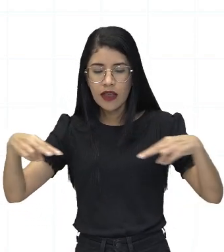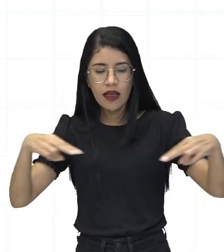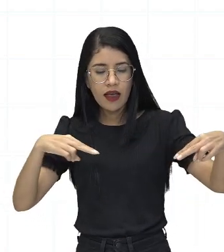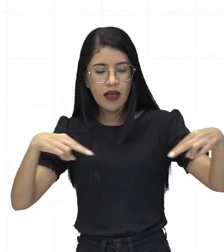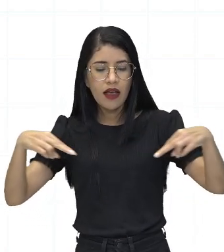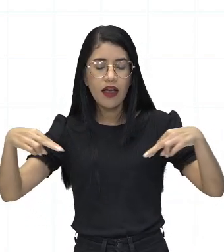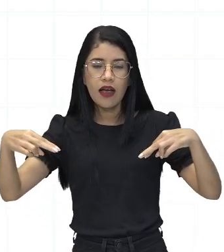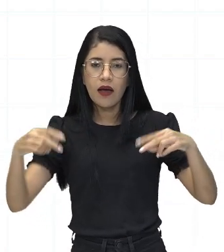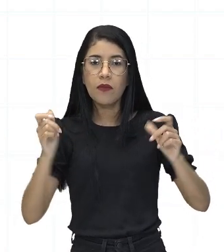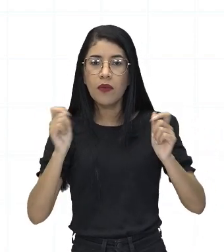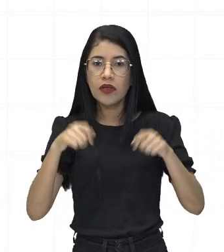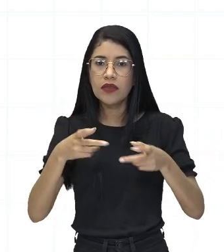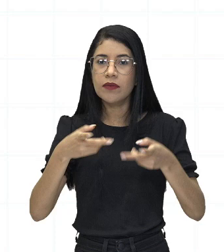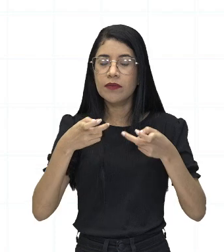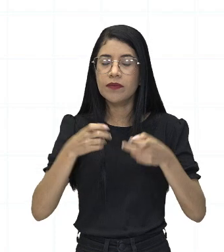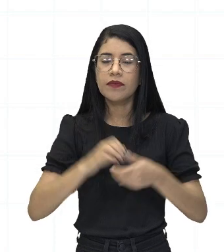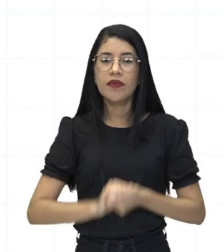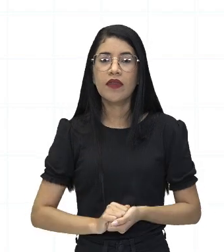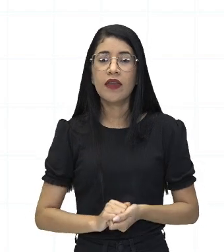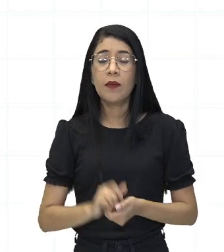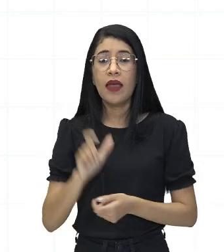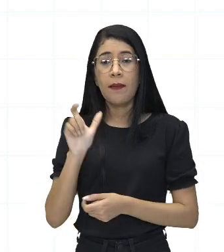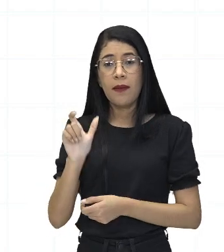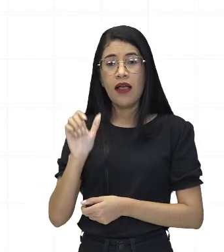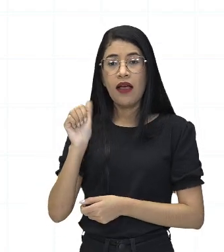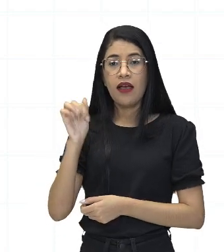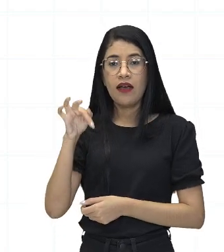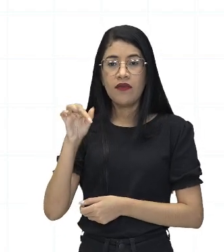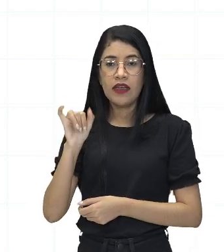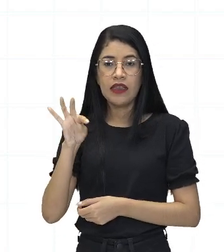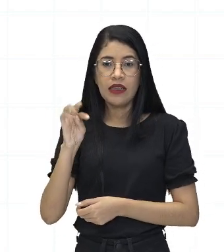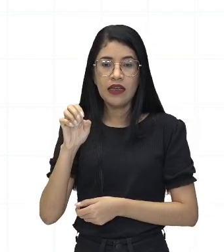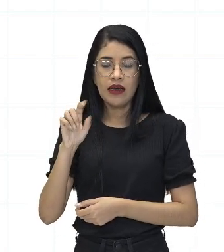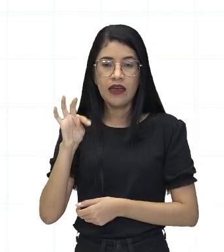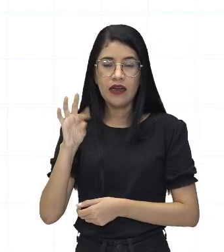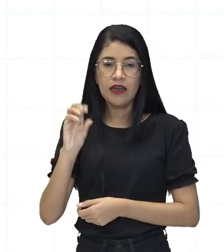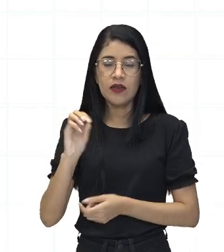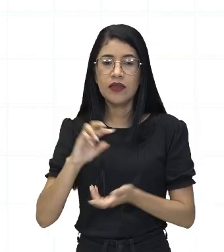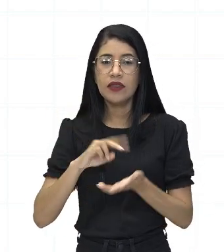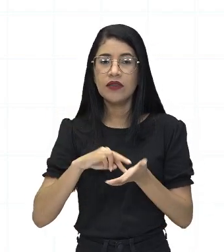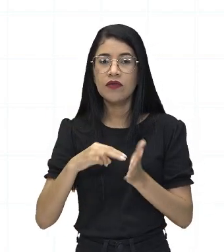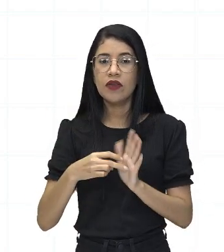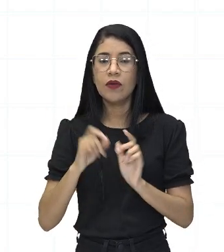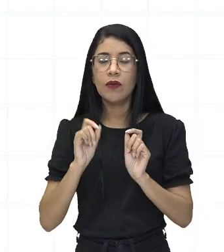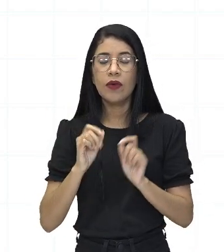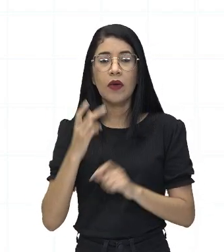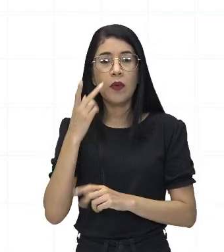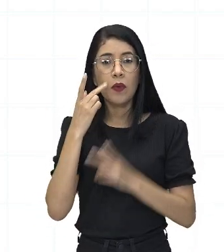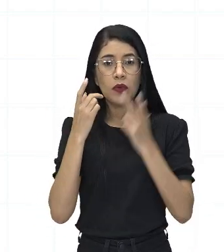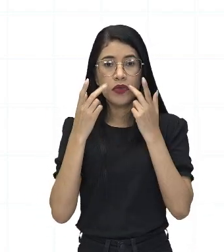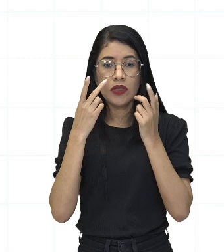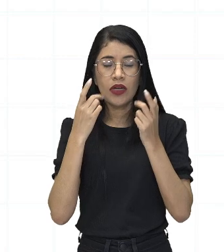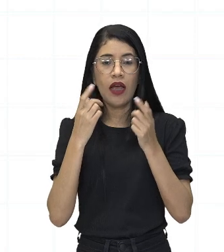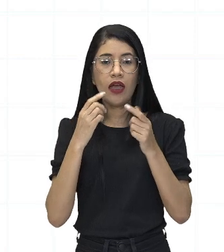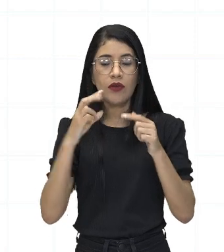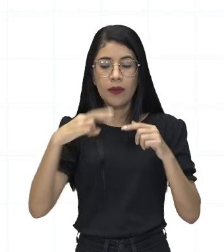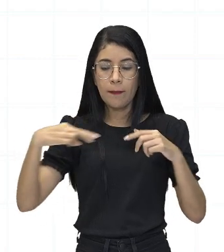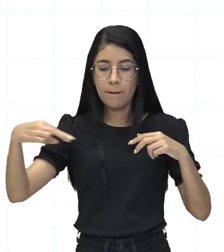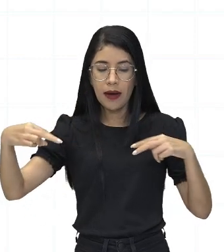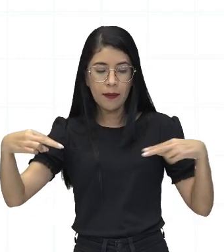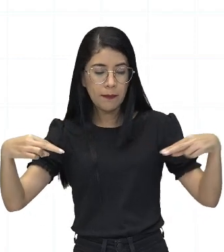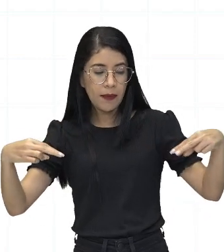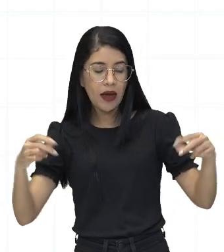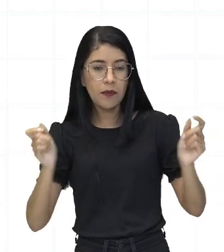ângulo, pois a palavra anfiteatro significa teatro de um e de outro